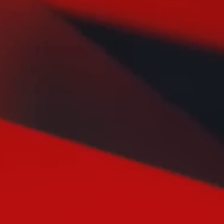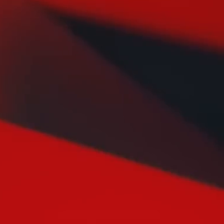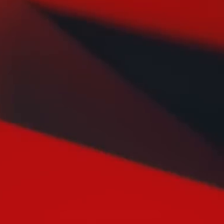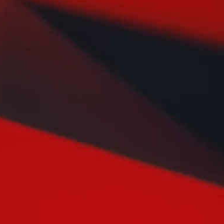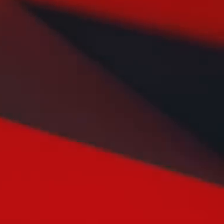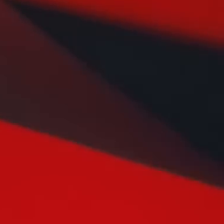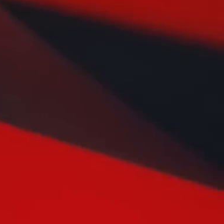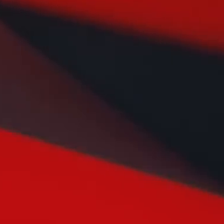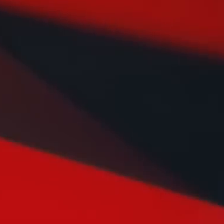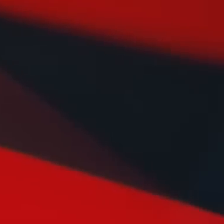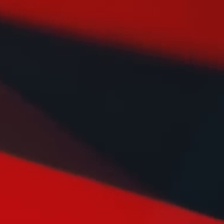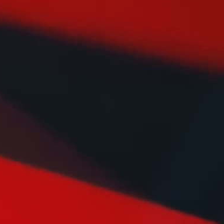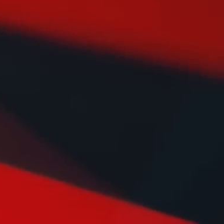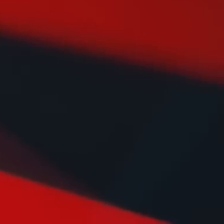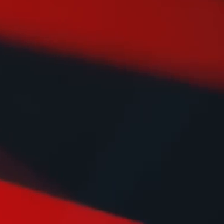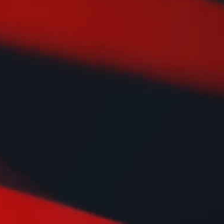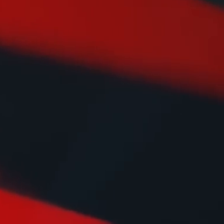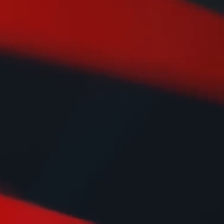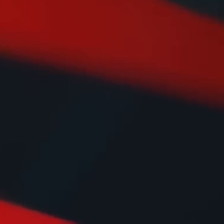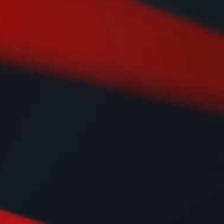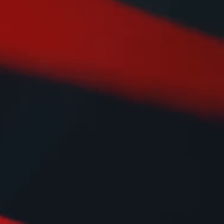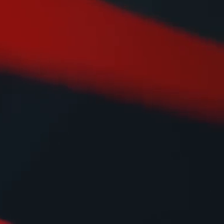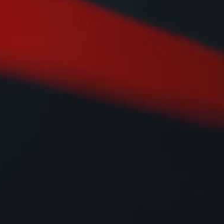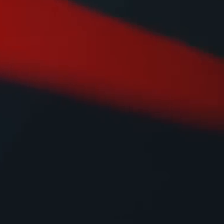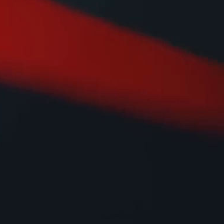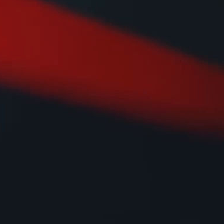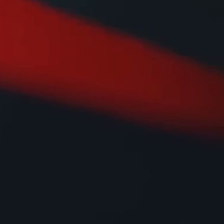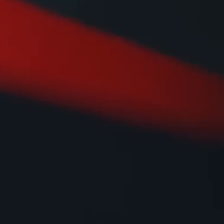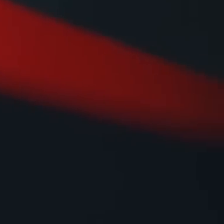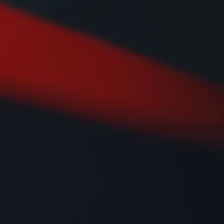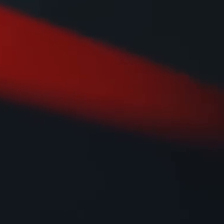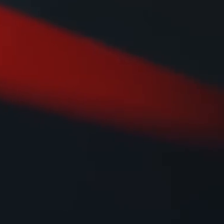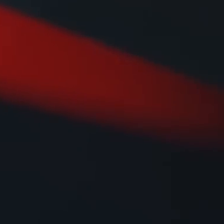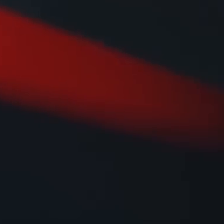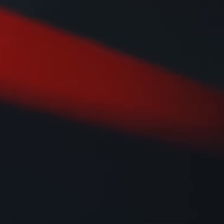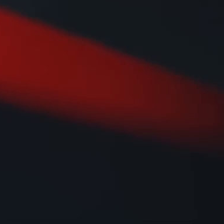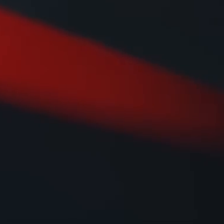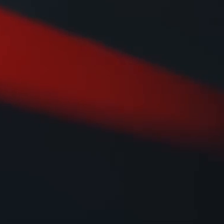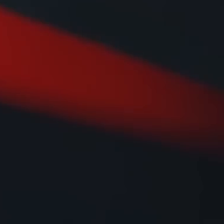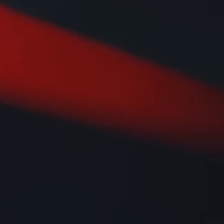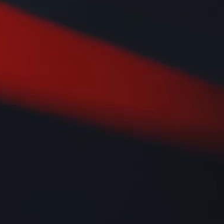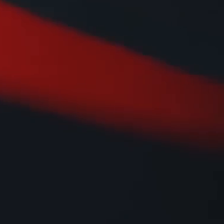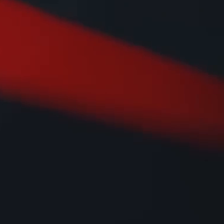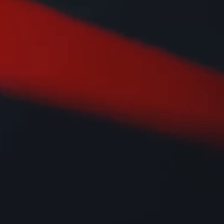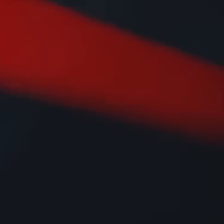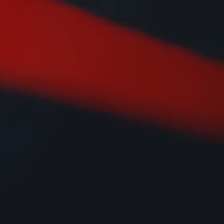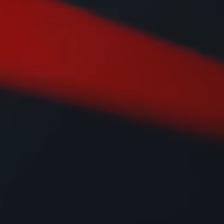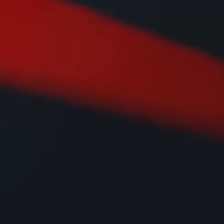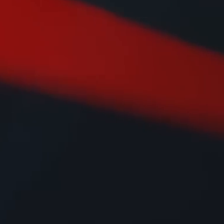não queremos mais viver o mesmo. Nós não queremos mais viver o mesmo. Nós queremos algo novo, Pai.